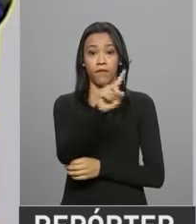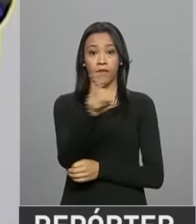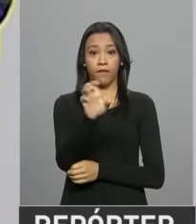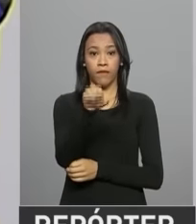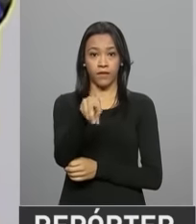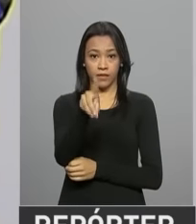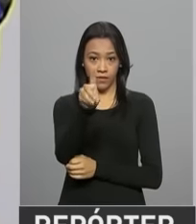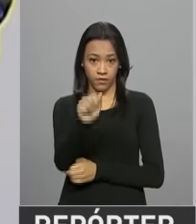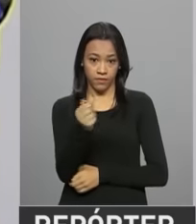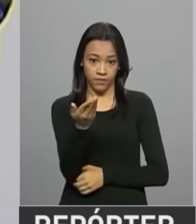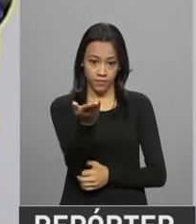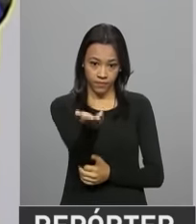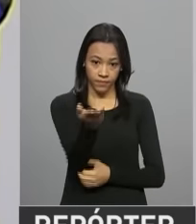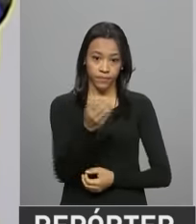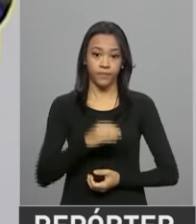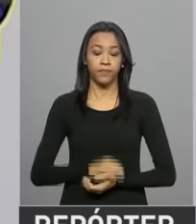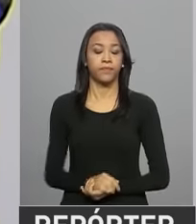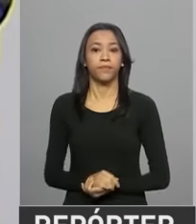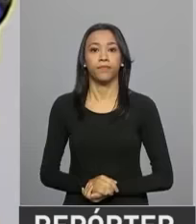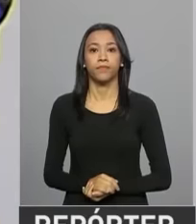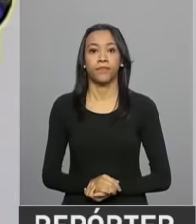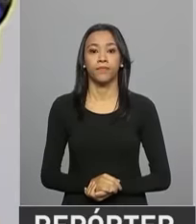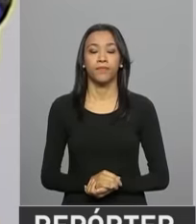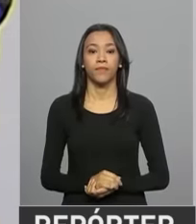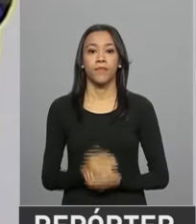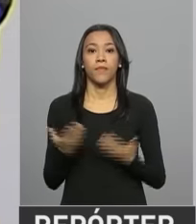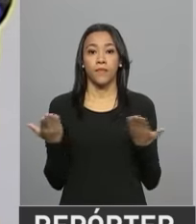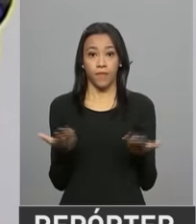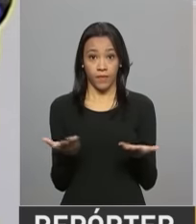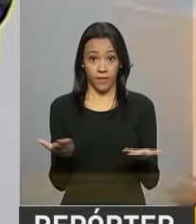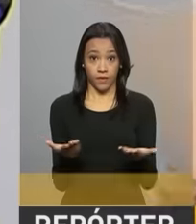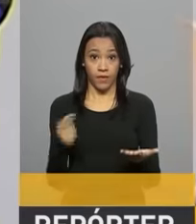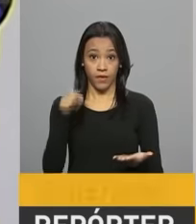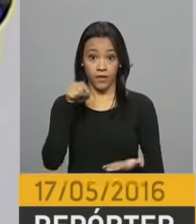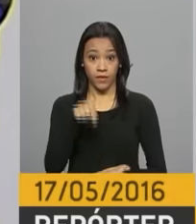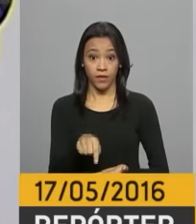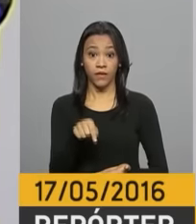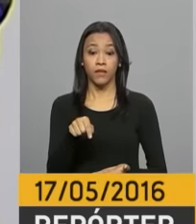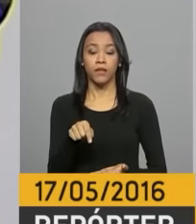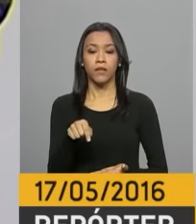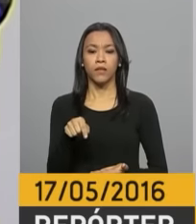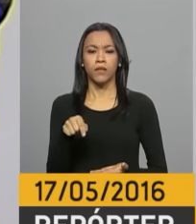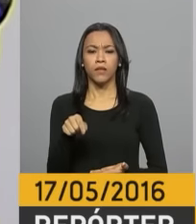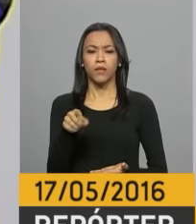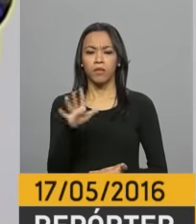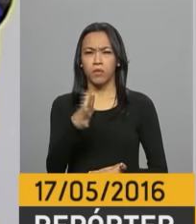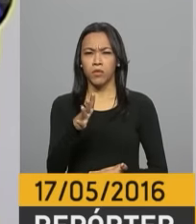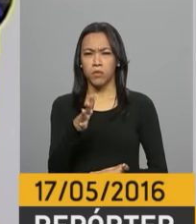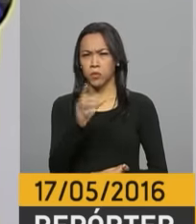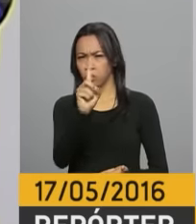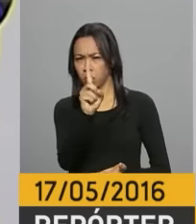Indo agora para Brasília, deve estar aqui dentro de uma hora